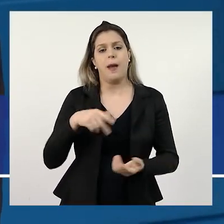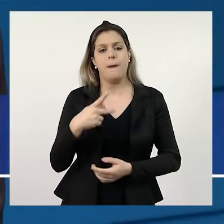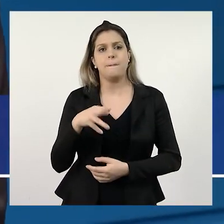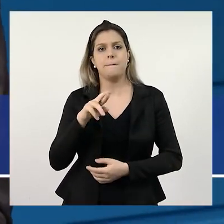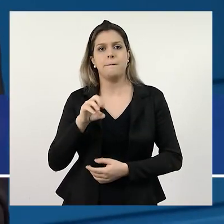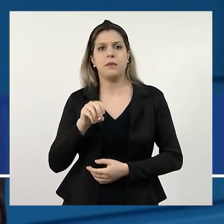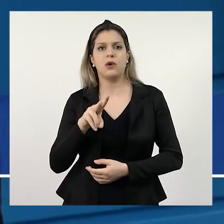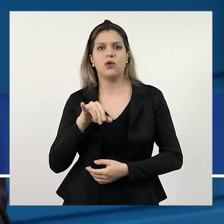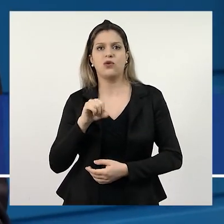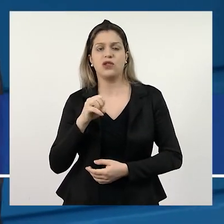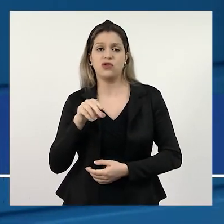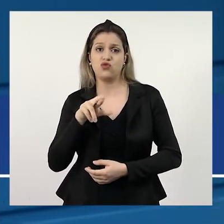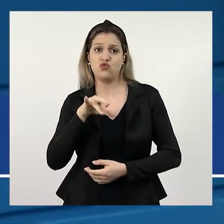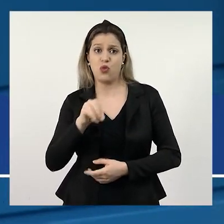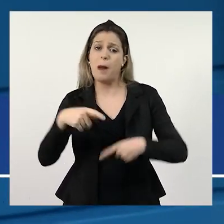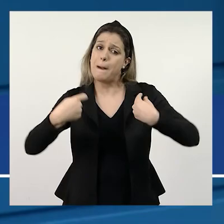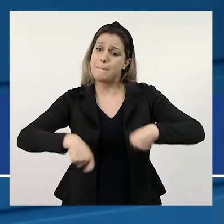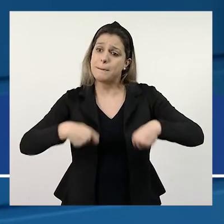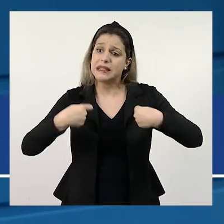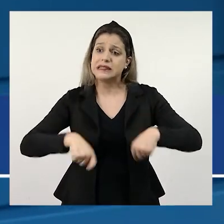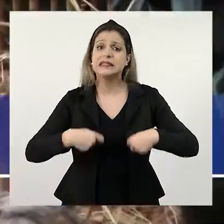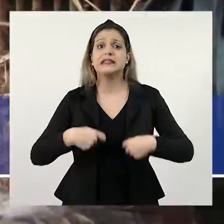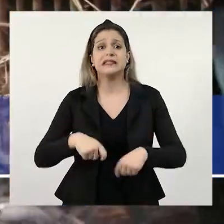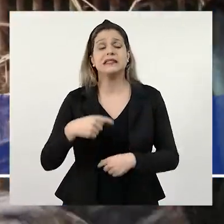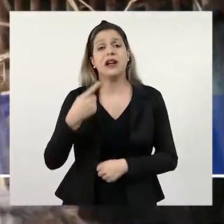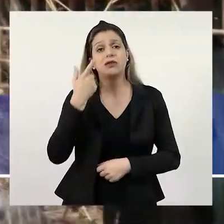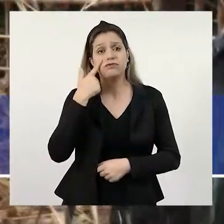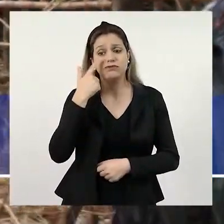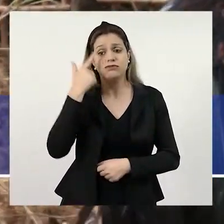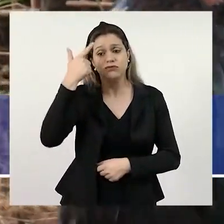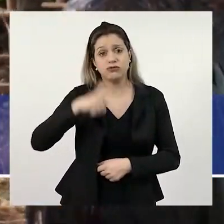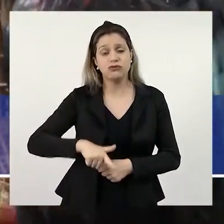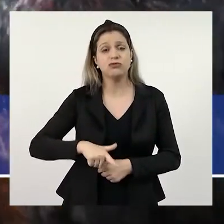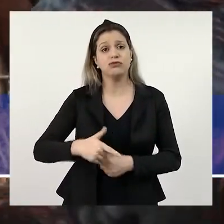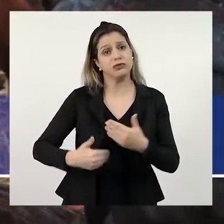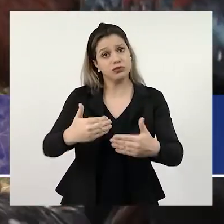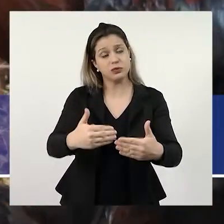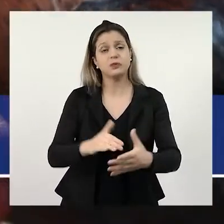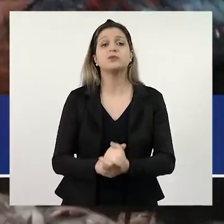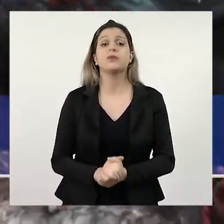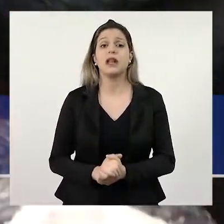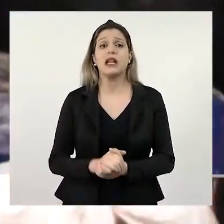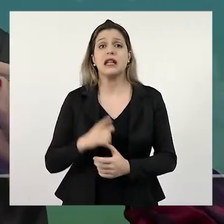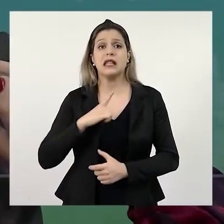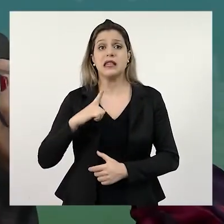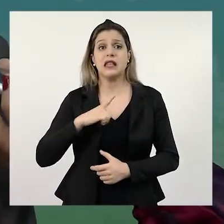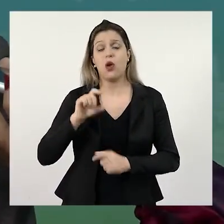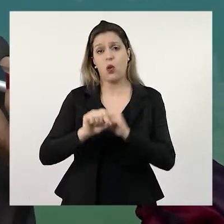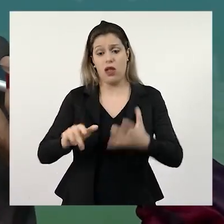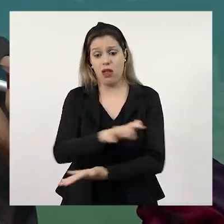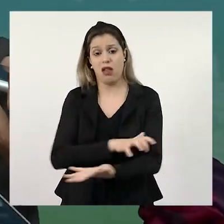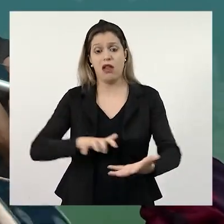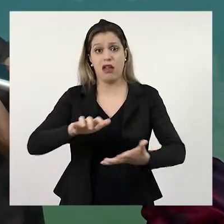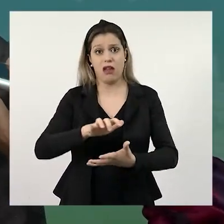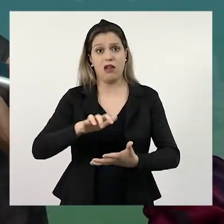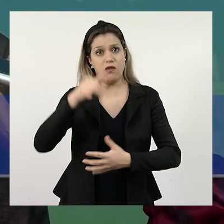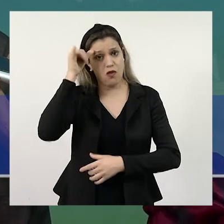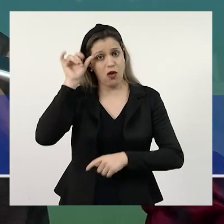do Democratas, se faz necessário rever o processo ou titular os beneficiados pela reforma agrária. Você